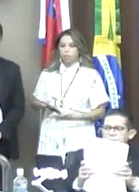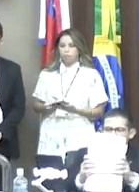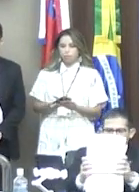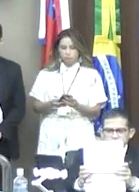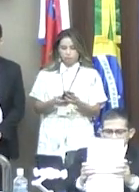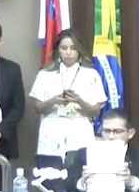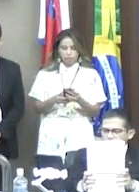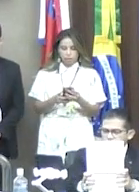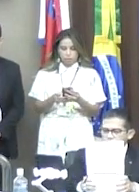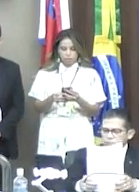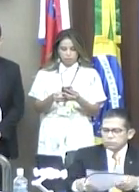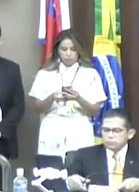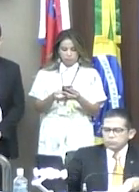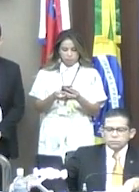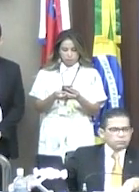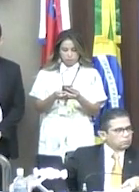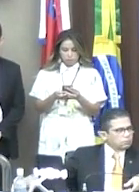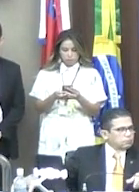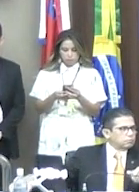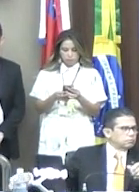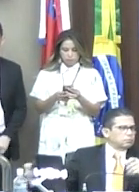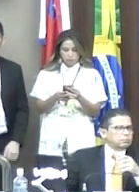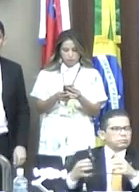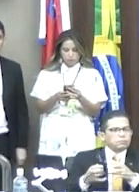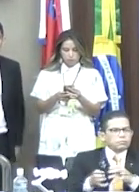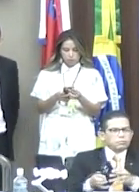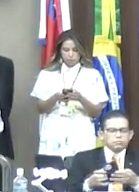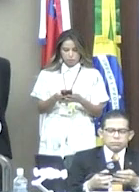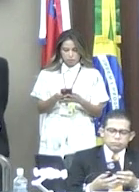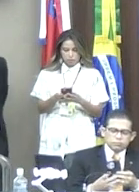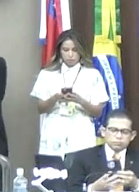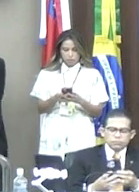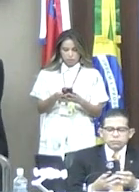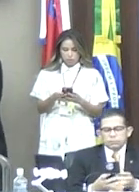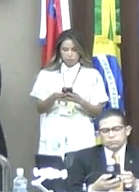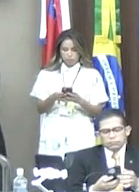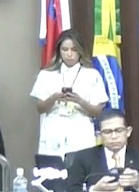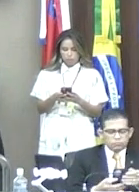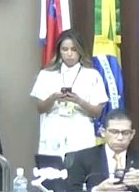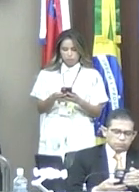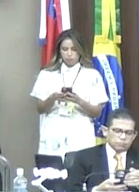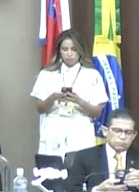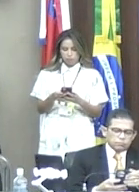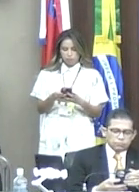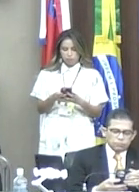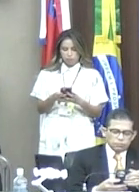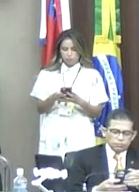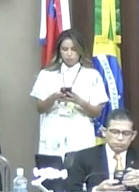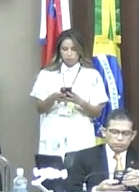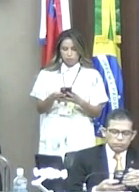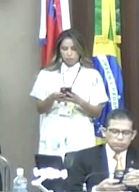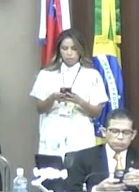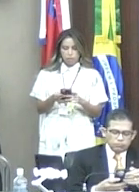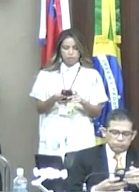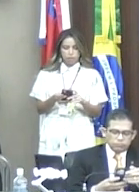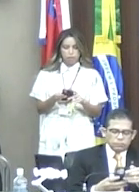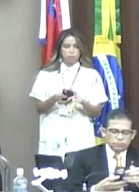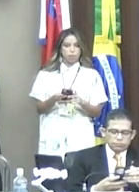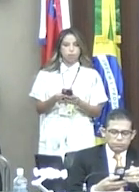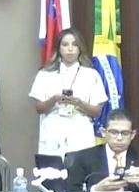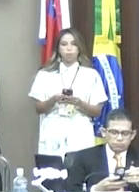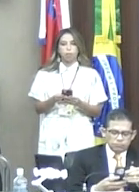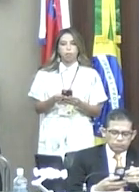TV Assembleia, canal 6.26, acaba pela Claro. Uma emissora do Poder Legislativo Estadual.